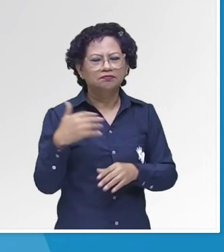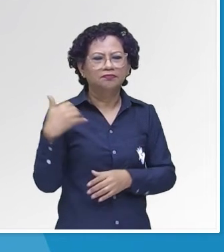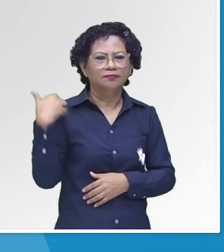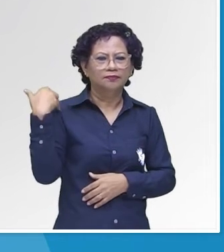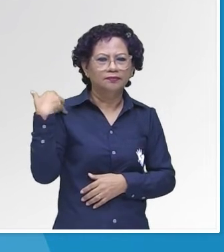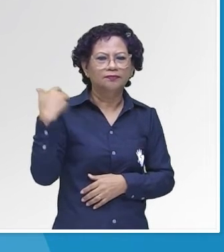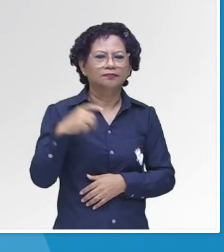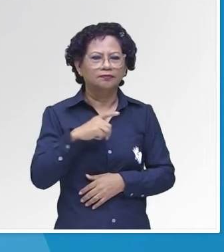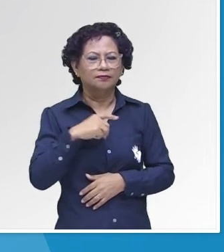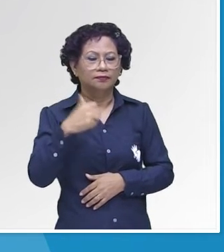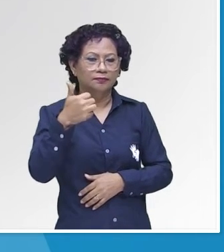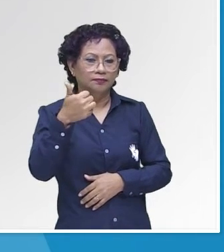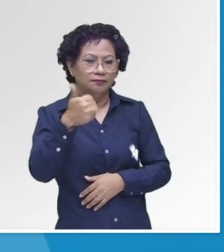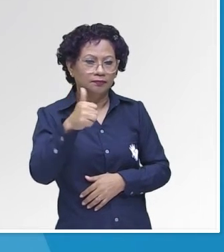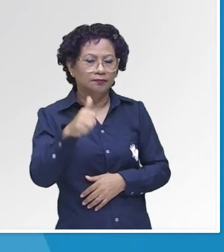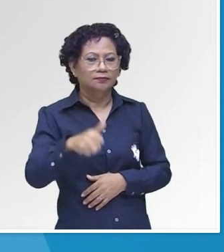11,